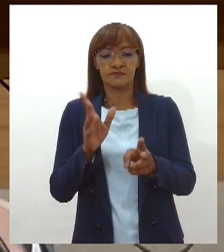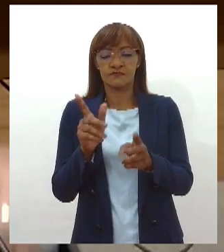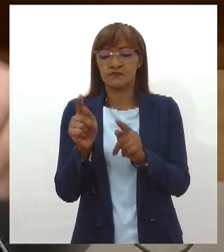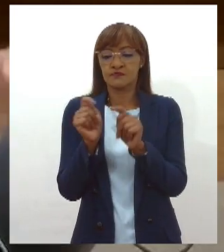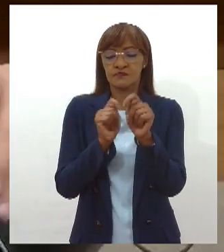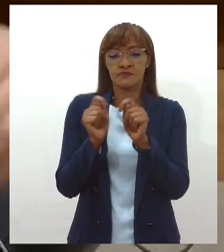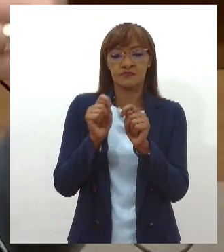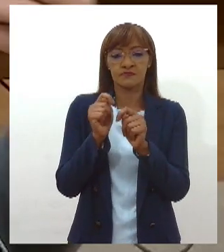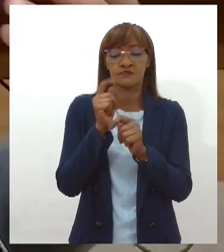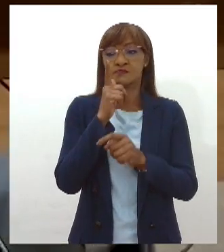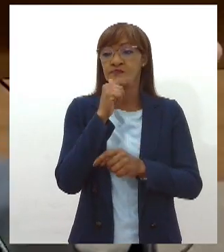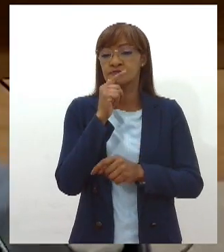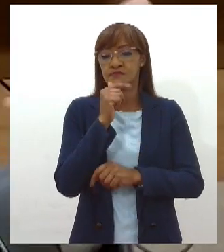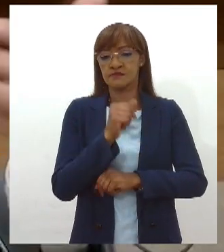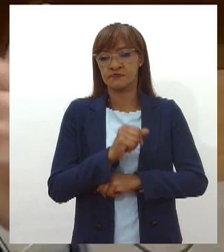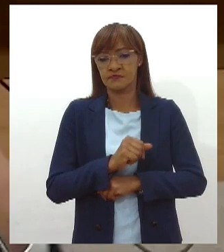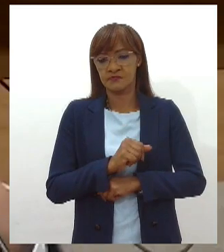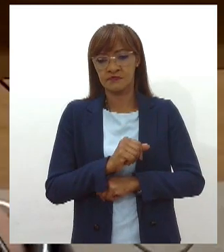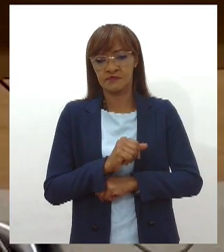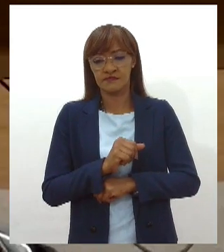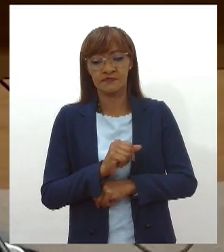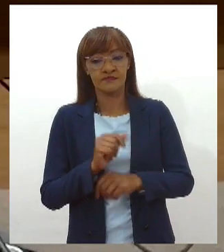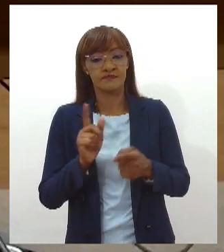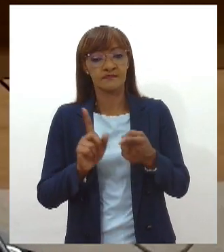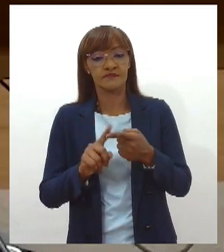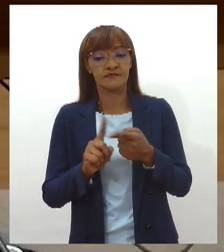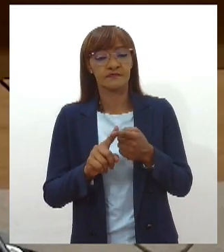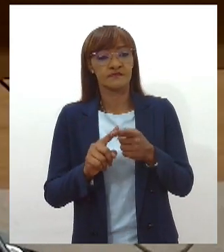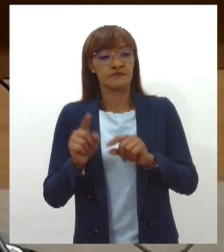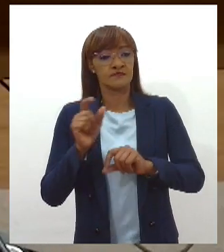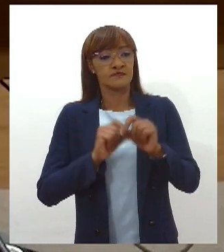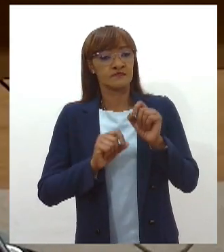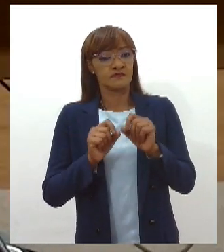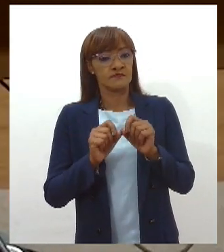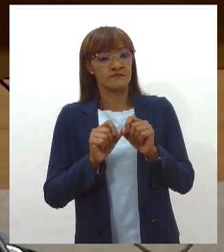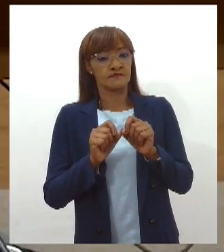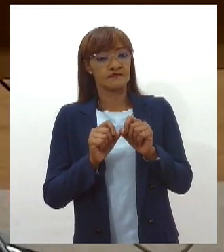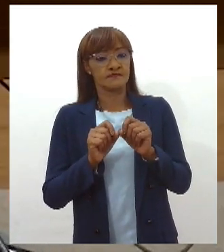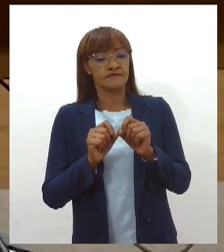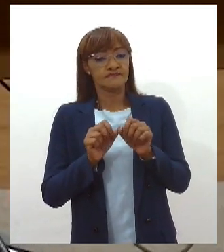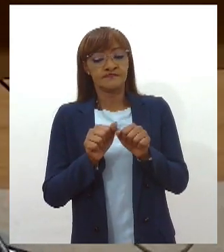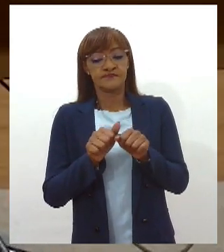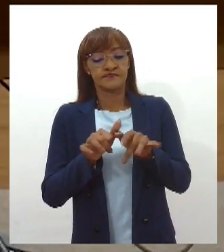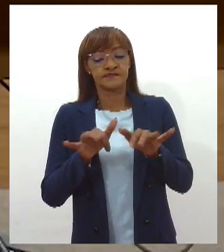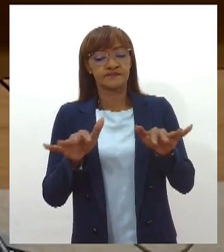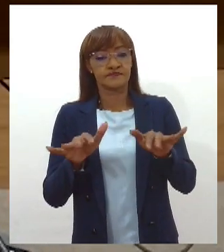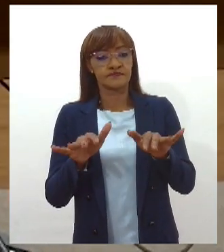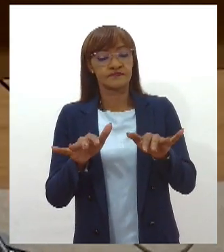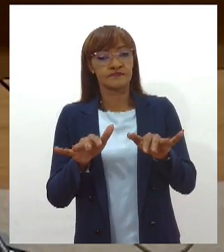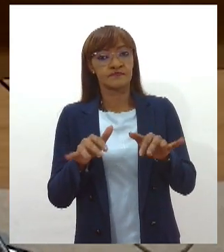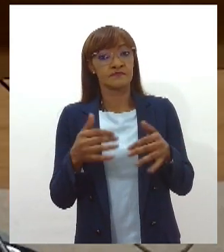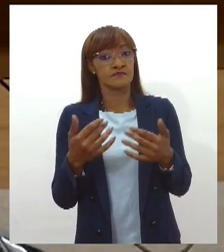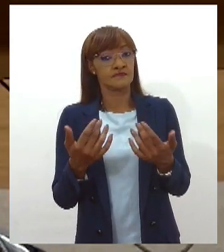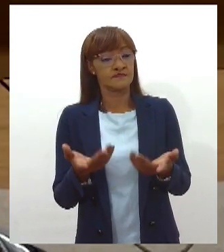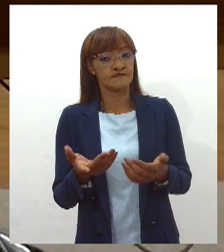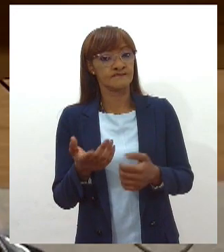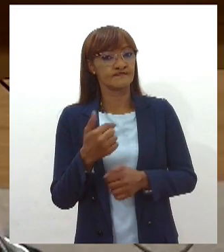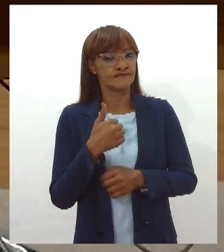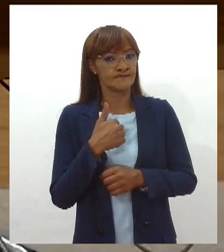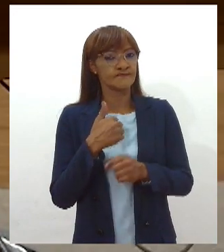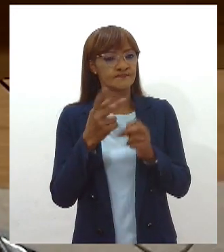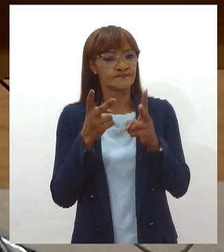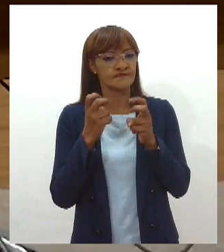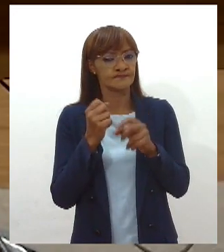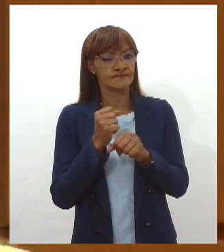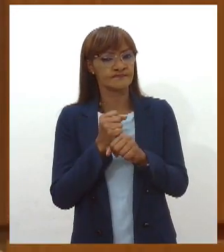e essa parceria seria para a distribuição. Eu vejo que é uma questão que precisa ser